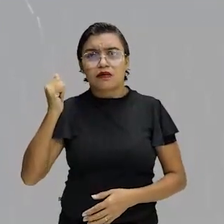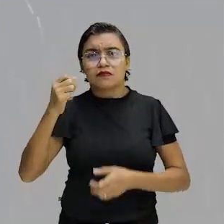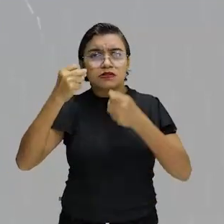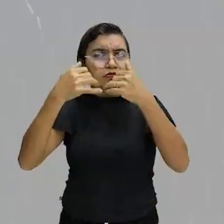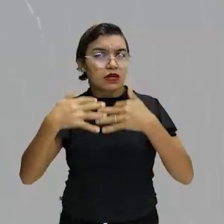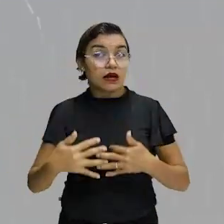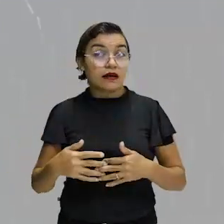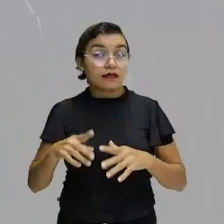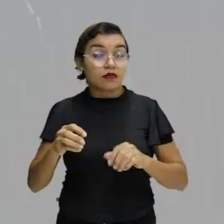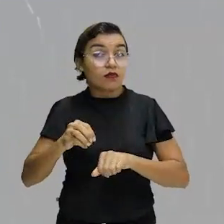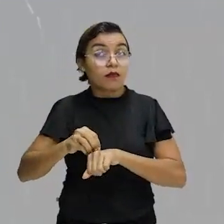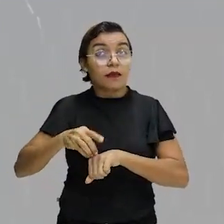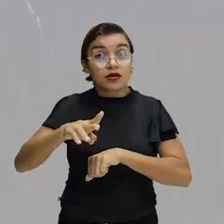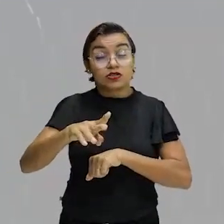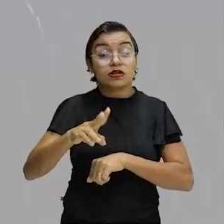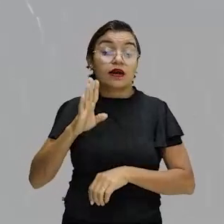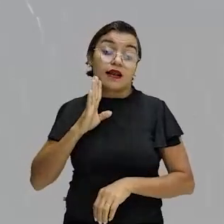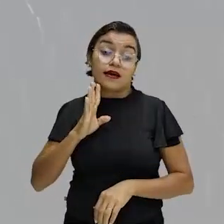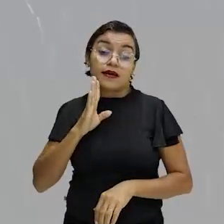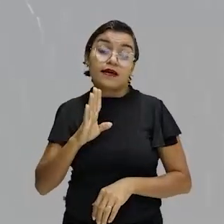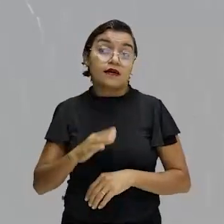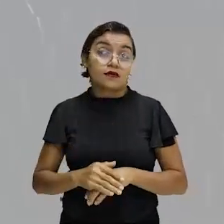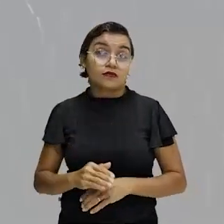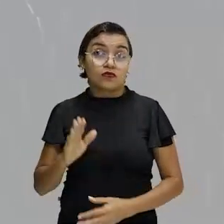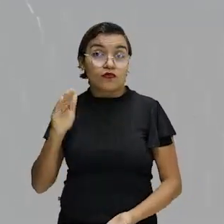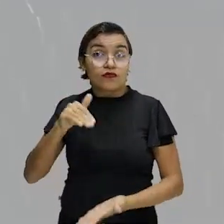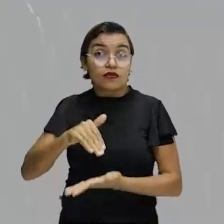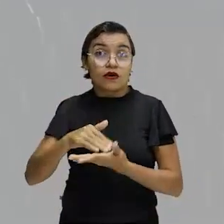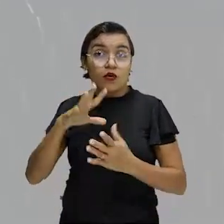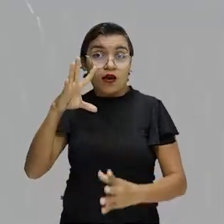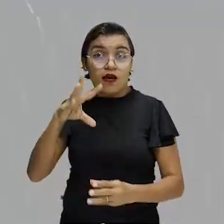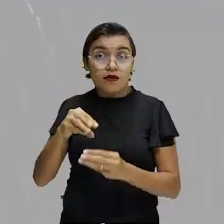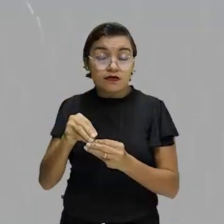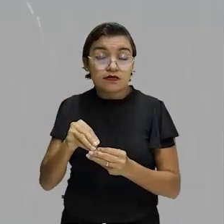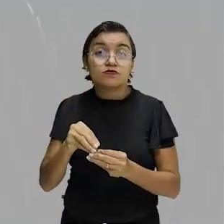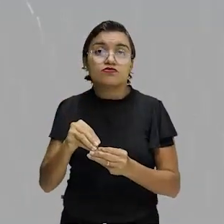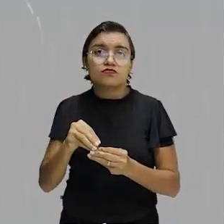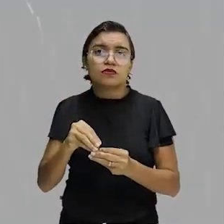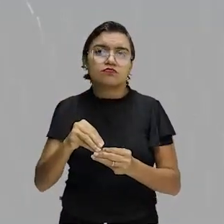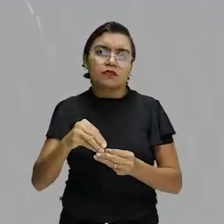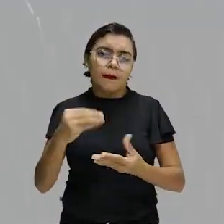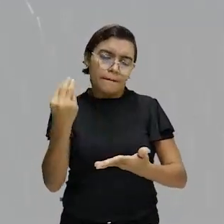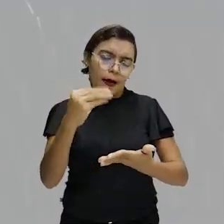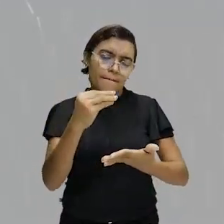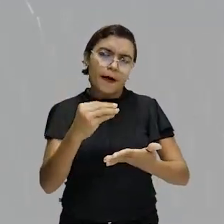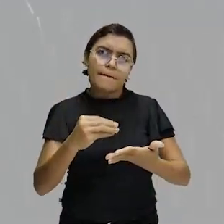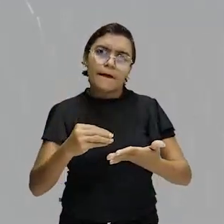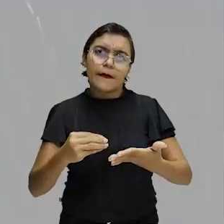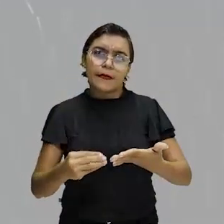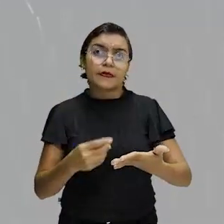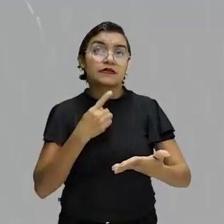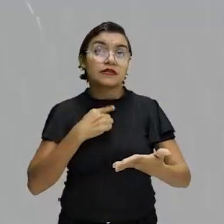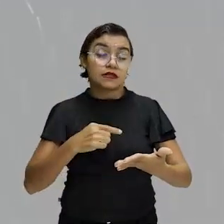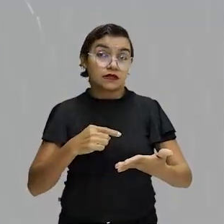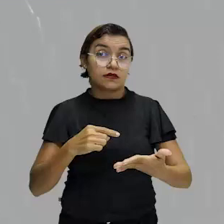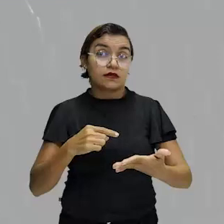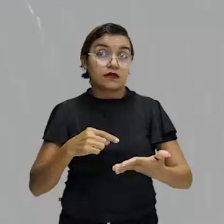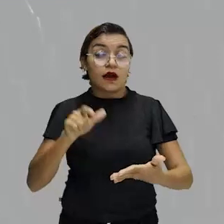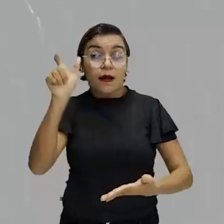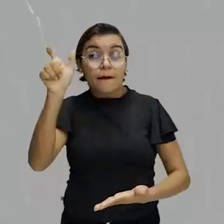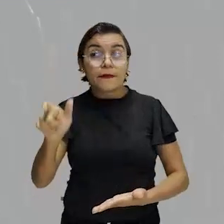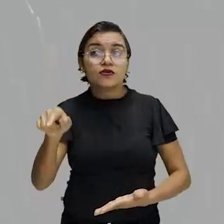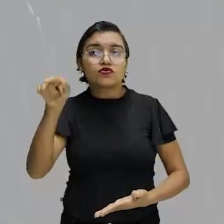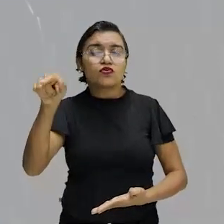dica aqui ela é bem legal. No final você pode fazer um resumo e colocando os itens do que você deseja e a pessoa quando for cumprir a tarefa, ela vai